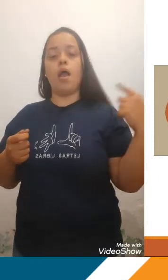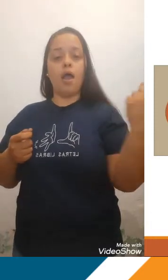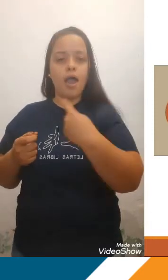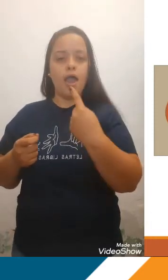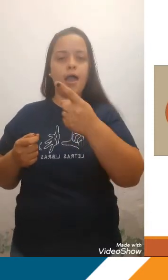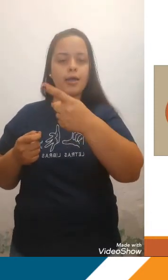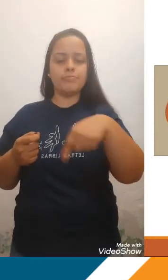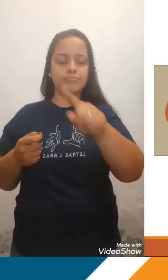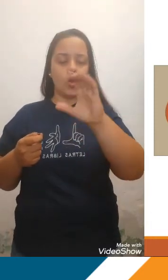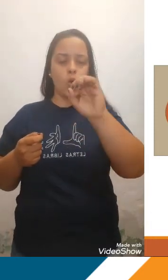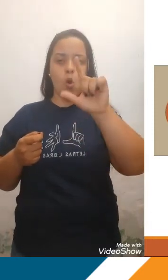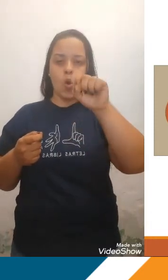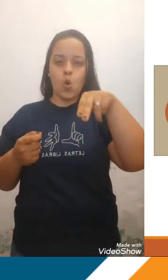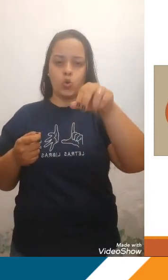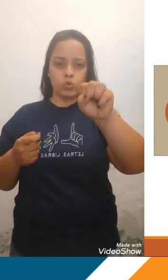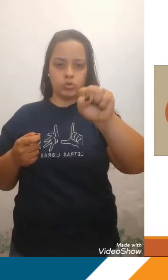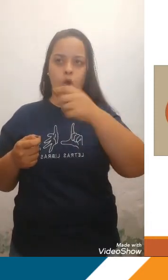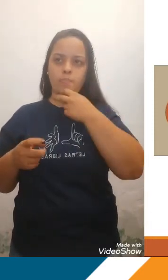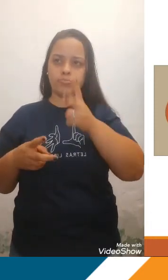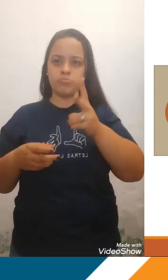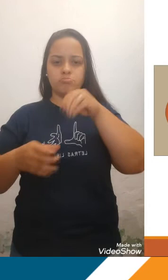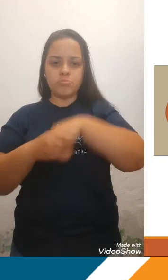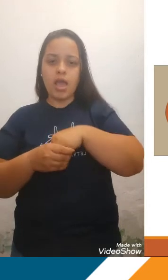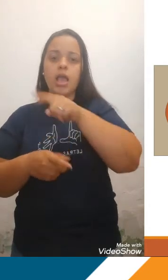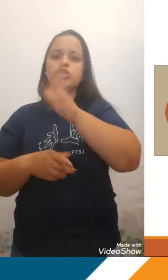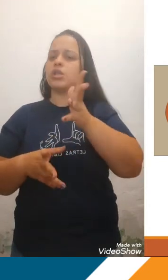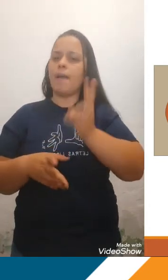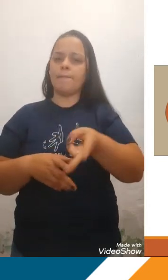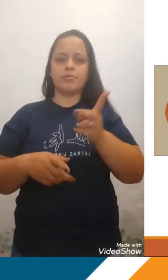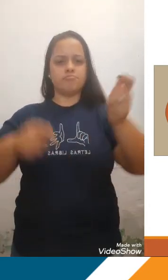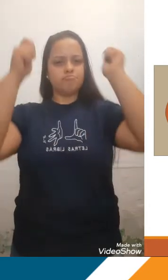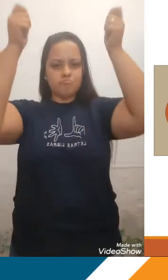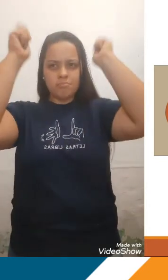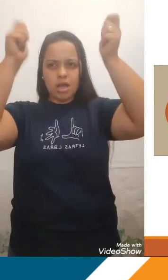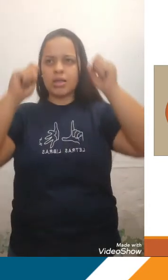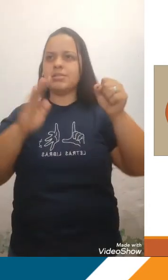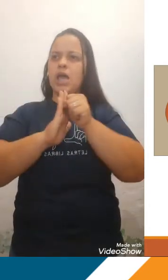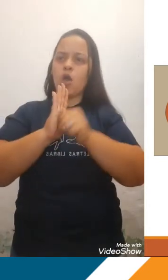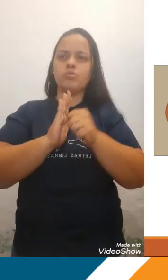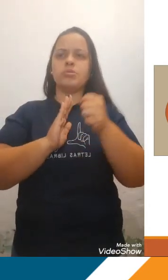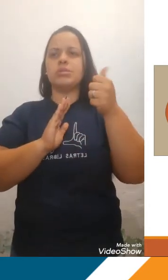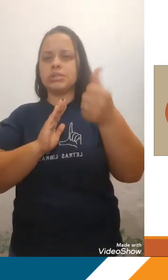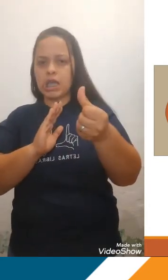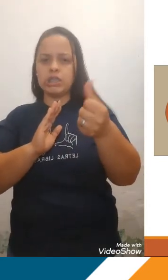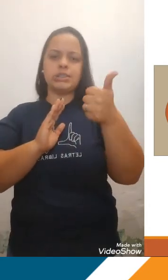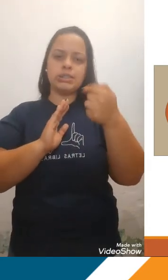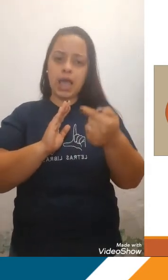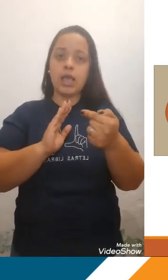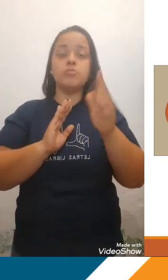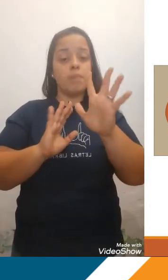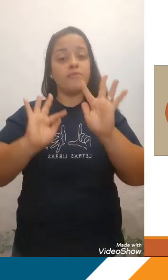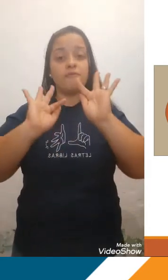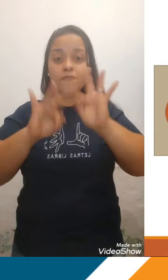fazem revoltas e motins desde o século XVI e XVII. Porém, é somente no final do século XVIII,